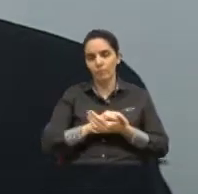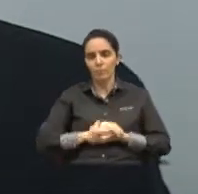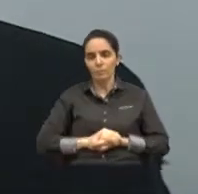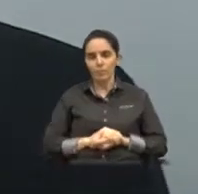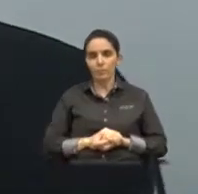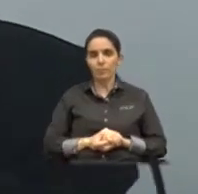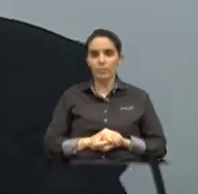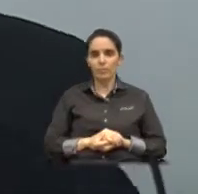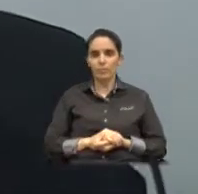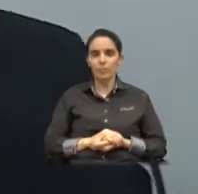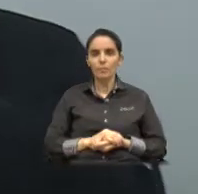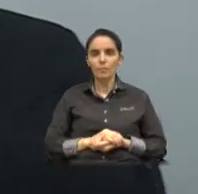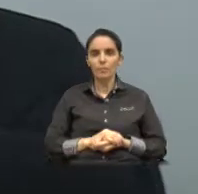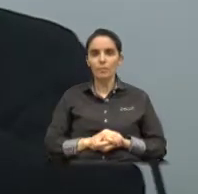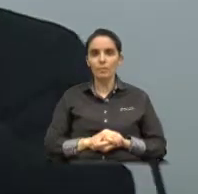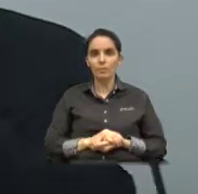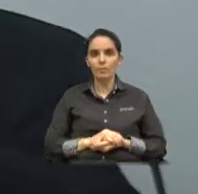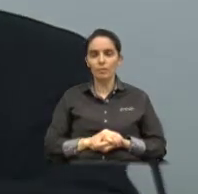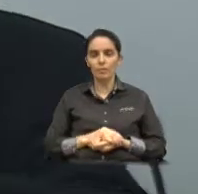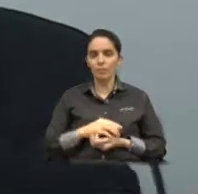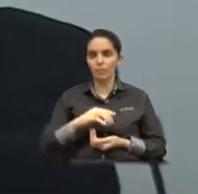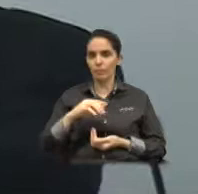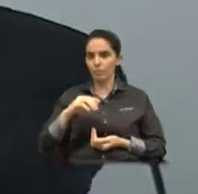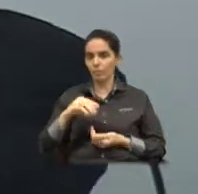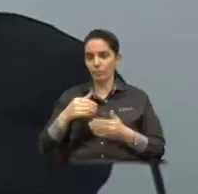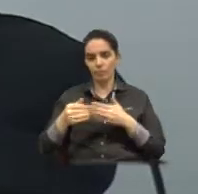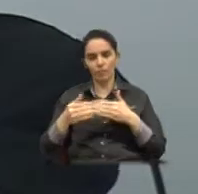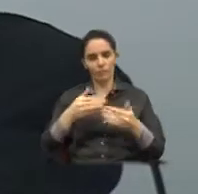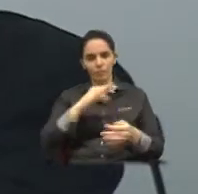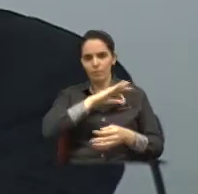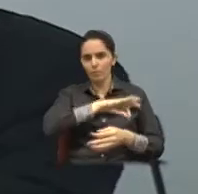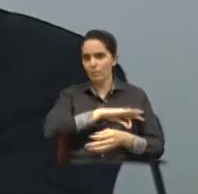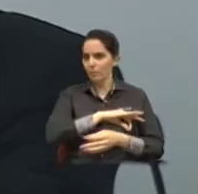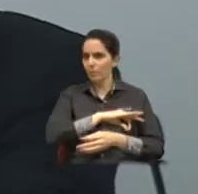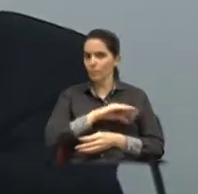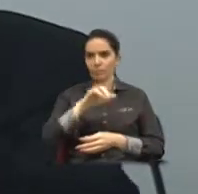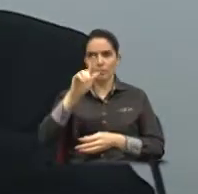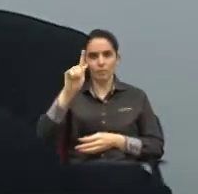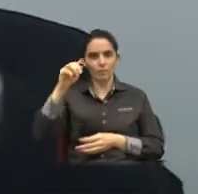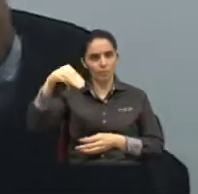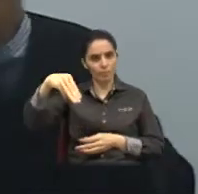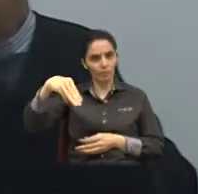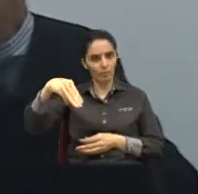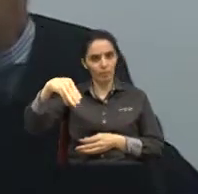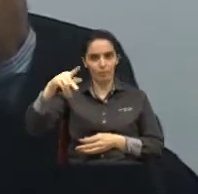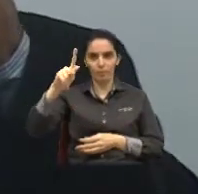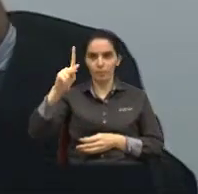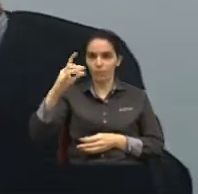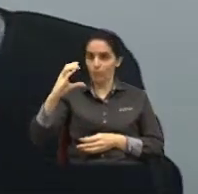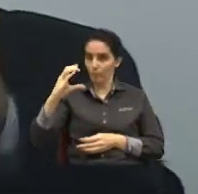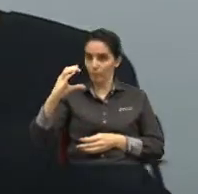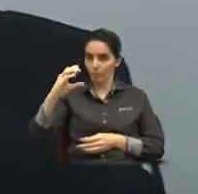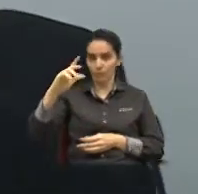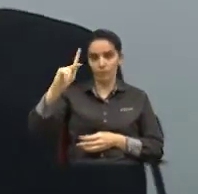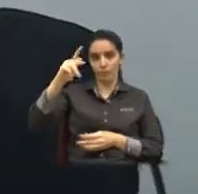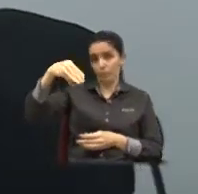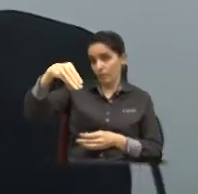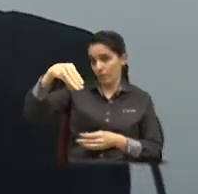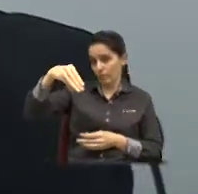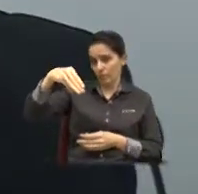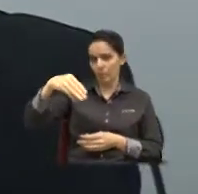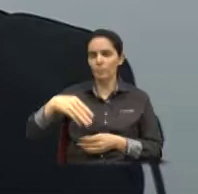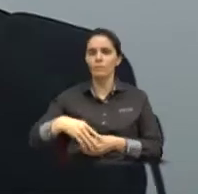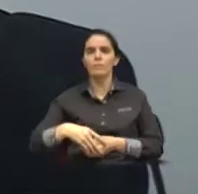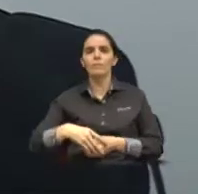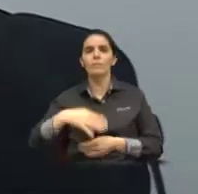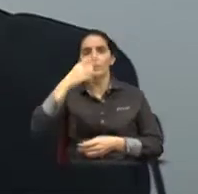Então, tanto a Polícia Militar, a Polícia Civil, a Guarda Municipal, eu não gostaria, eu admiro,